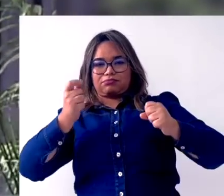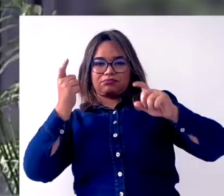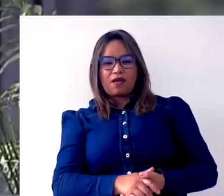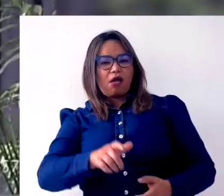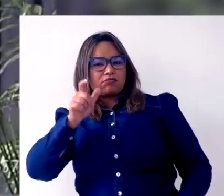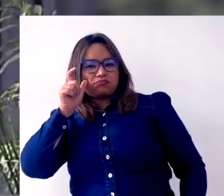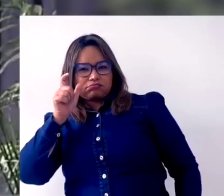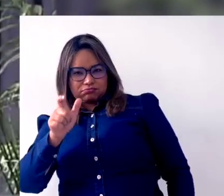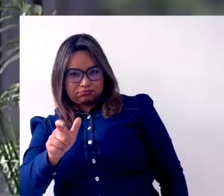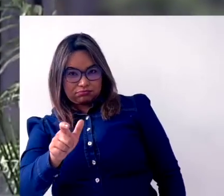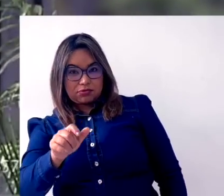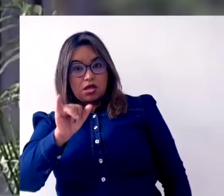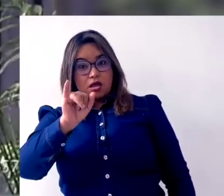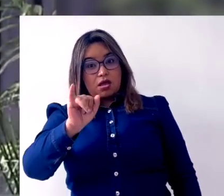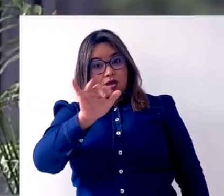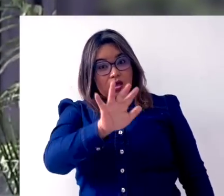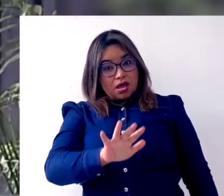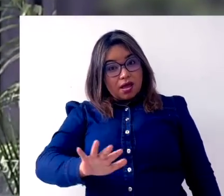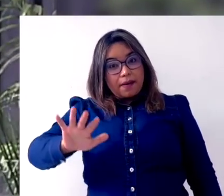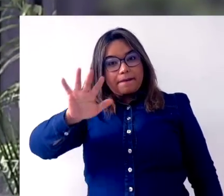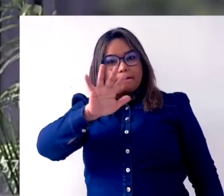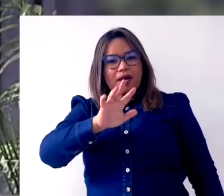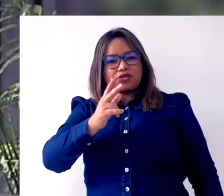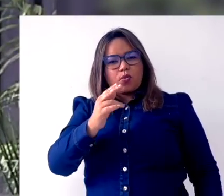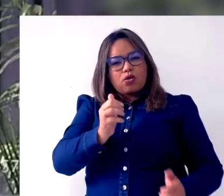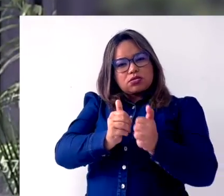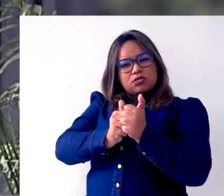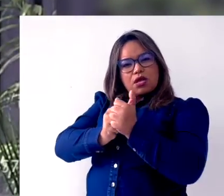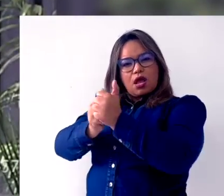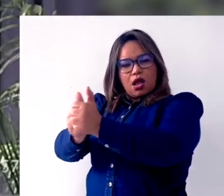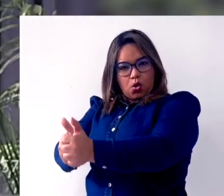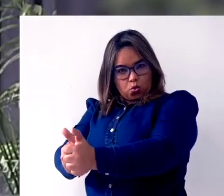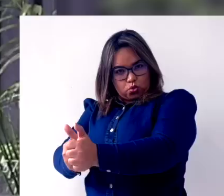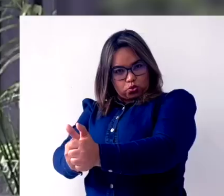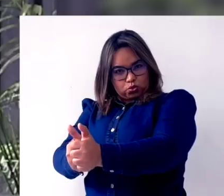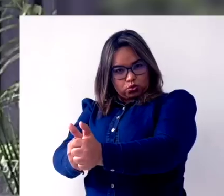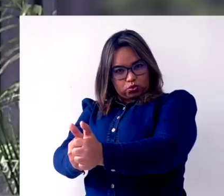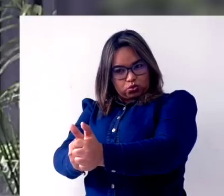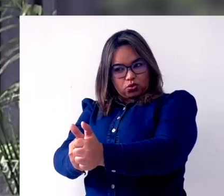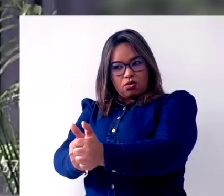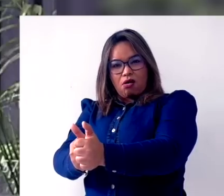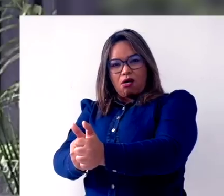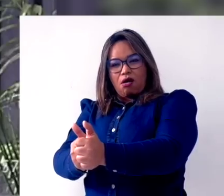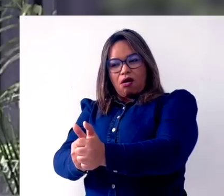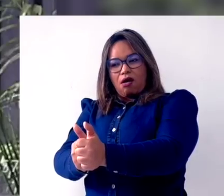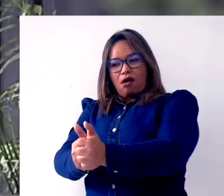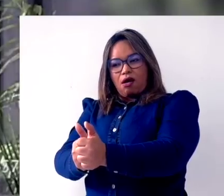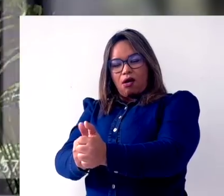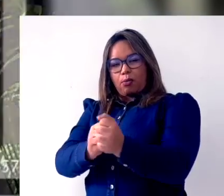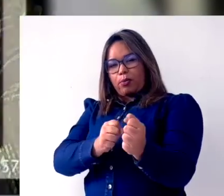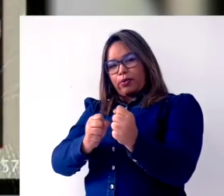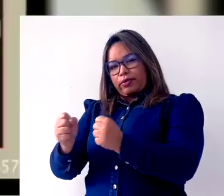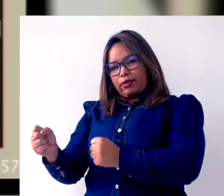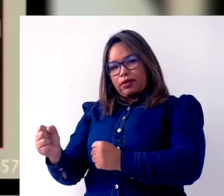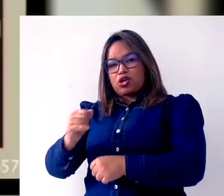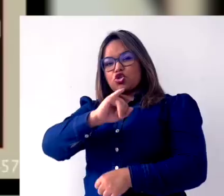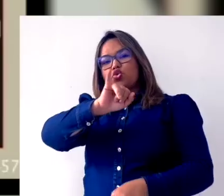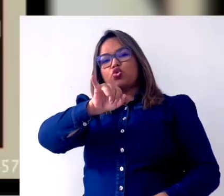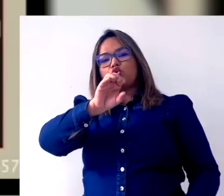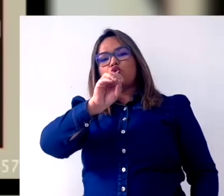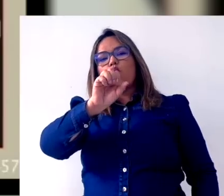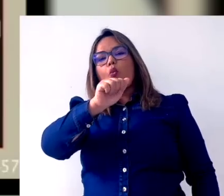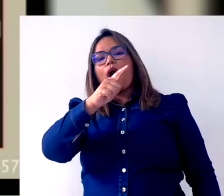como se a imagem estivesse seguindo a besta. João Paulo está triunfante. Aqui nós temos um